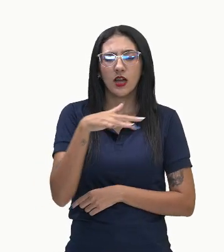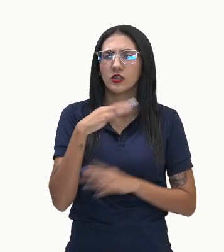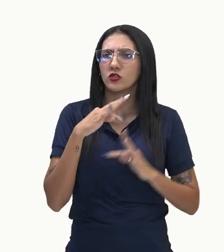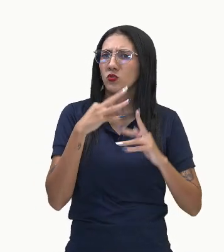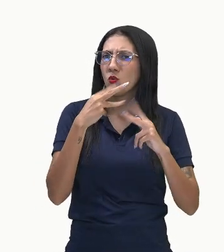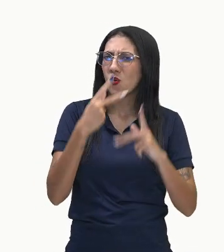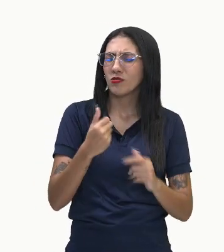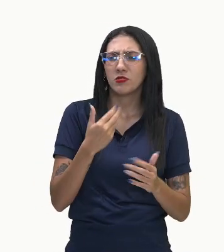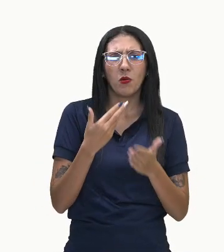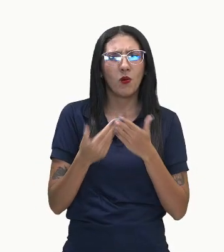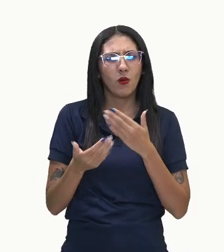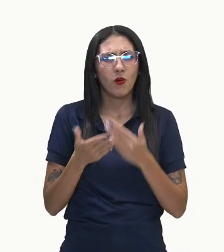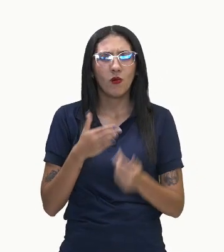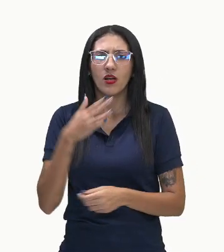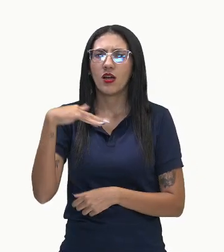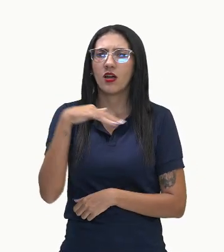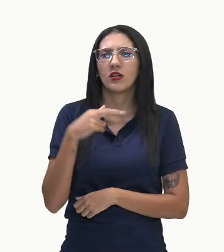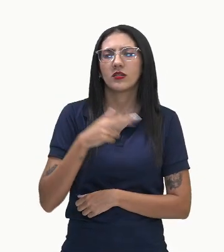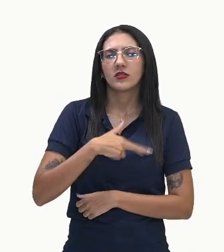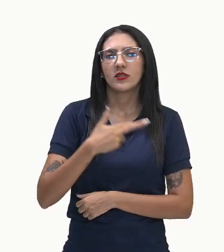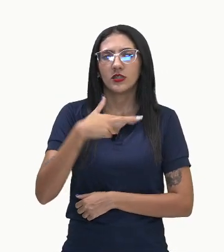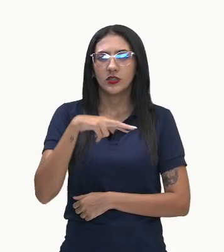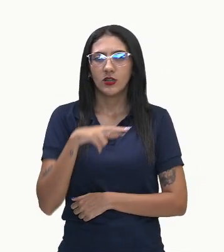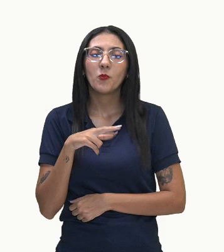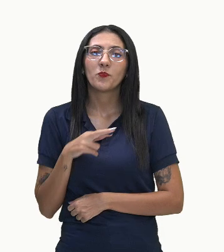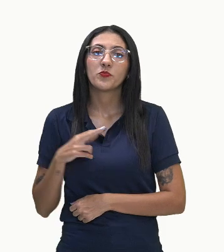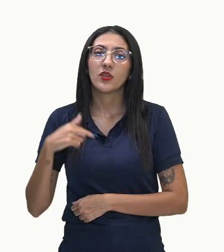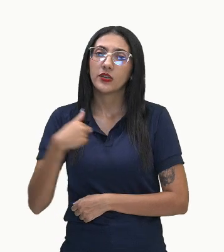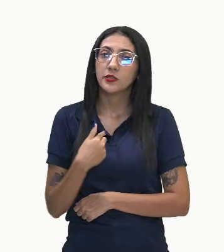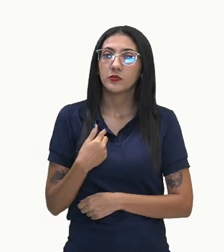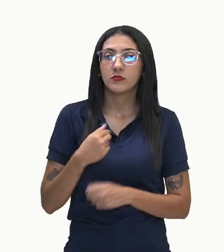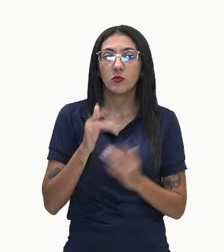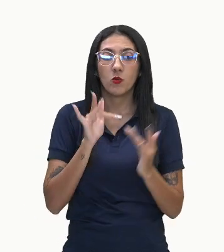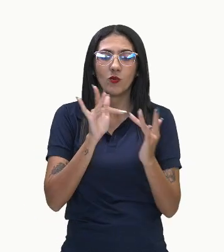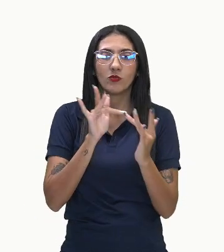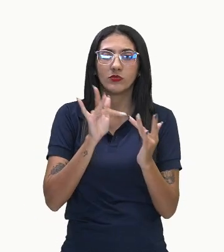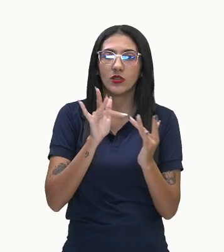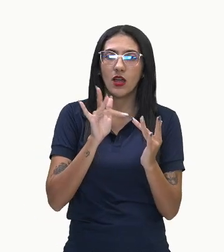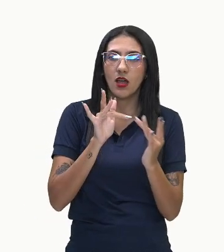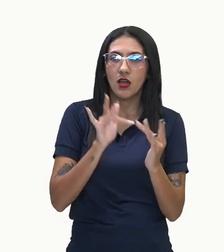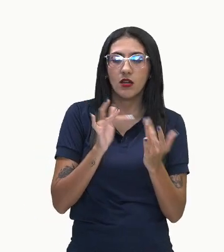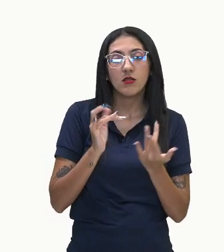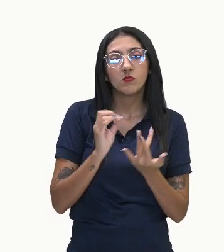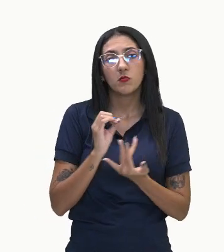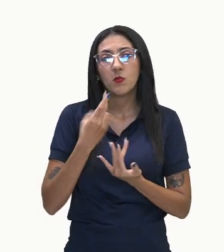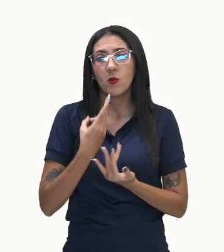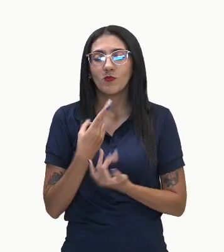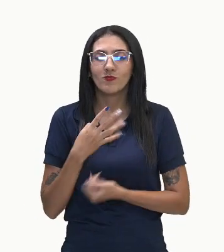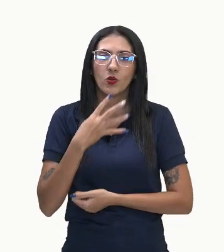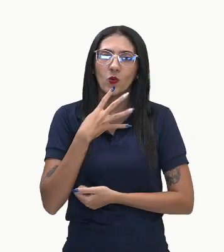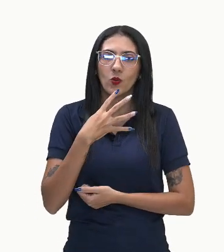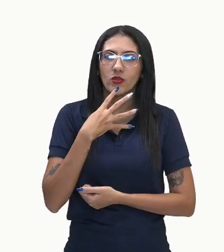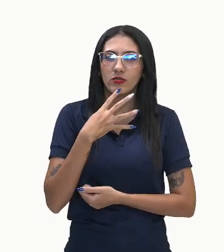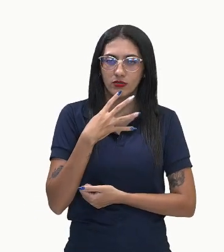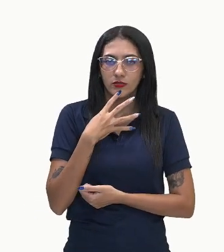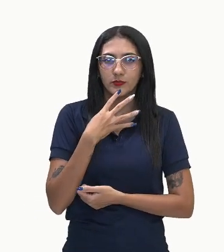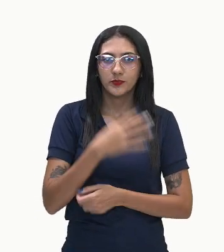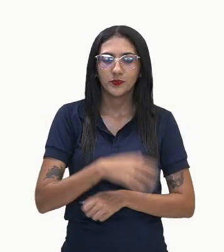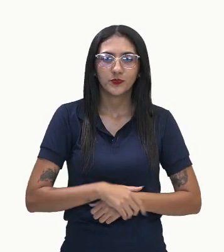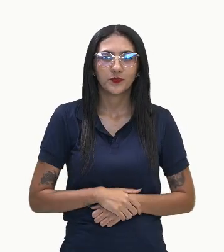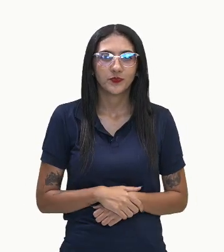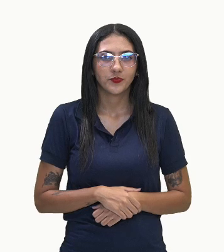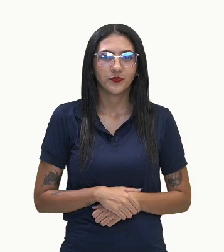qualquer religião que nós tenhamos contato, que nós tenhamos, de fato, proximidade,